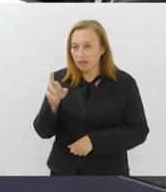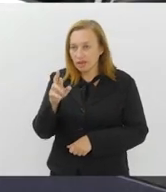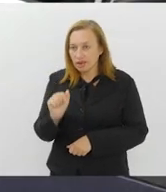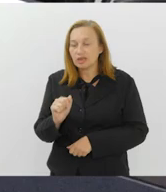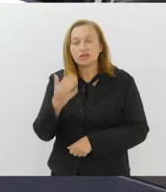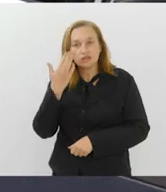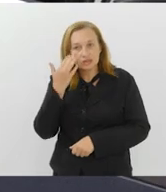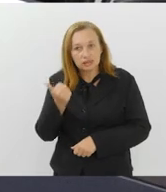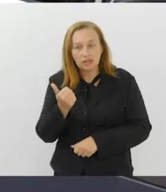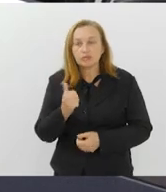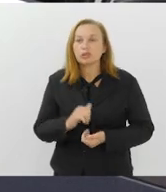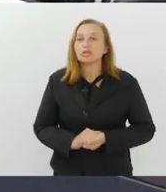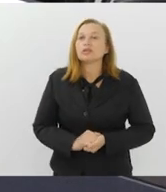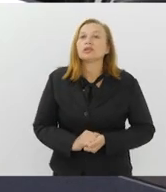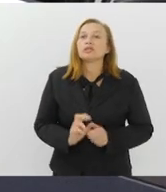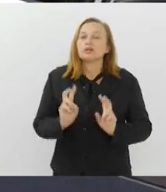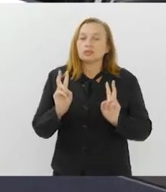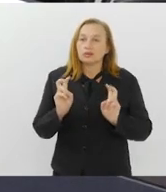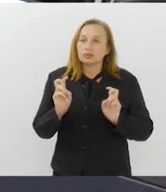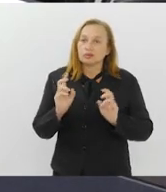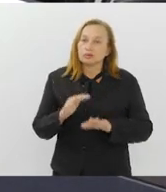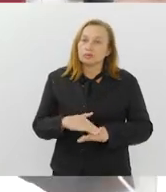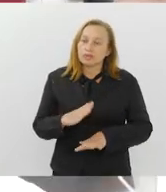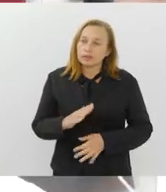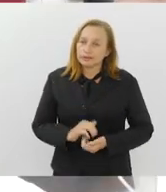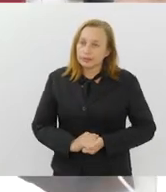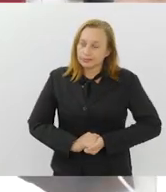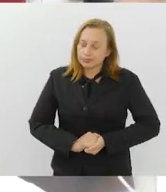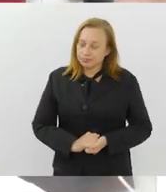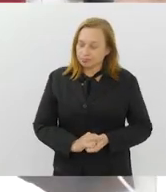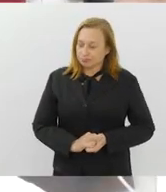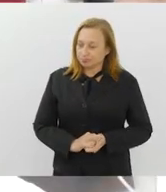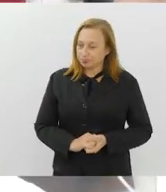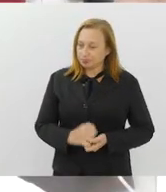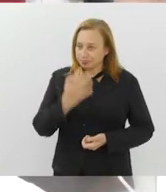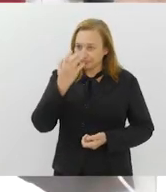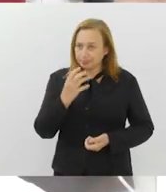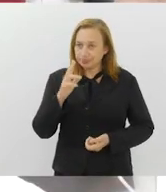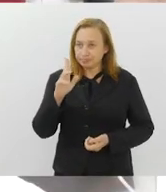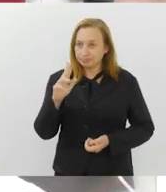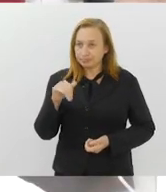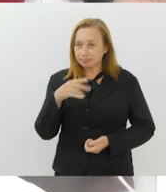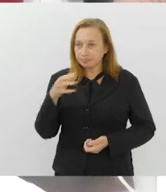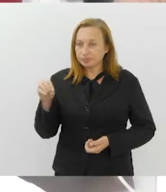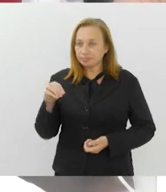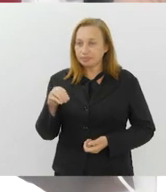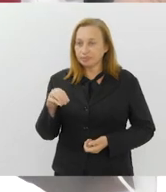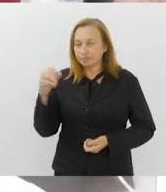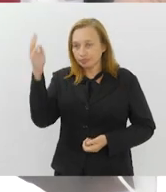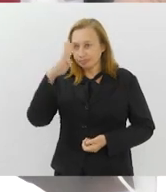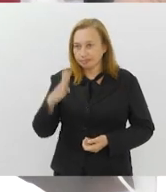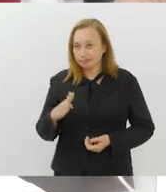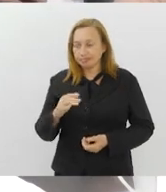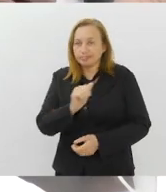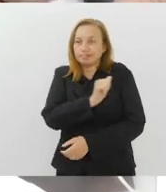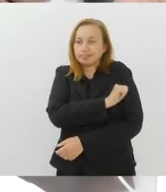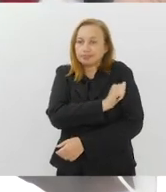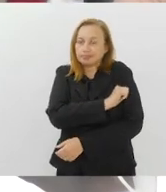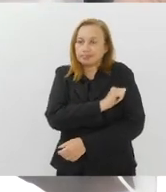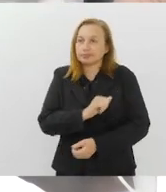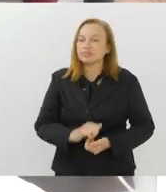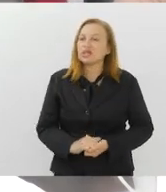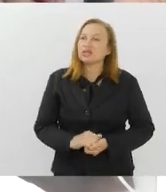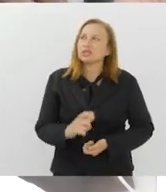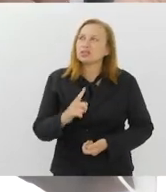exemplo, o caso mais eminente foi, de fato, a União Brasileira Estudantil, que eu acho que ali, dentro dessa carteira,